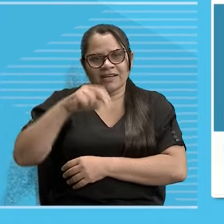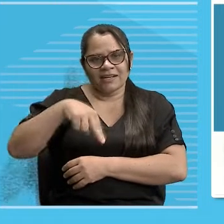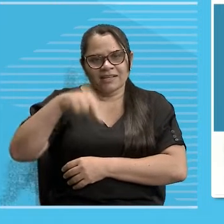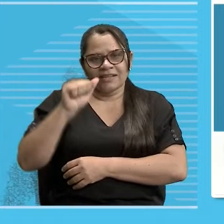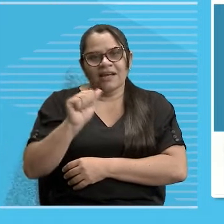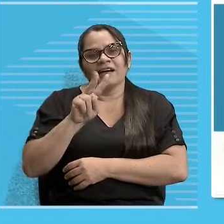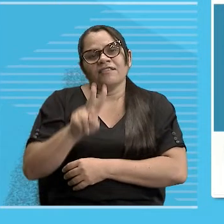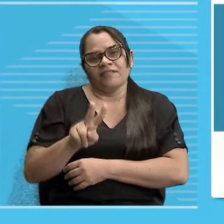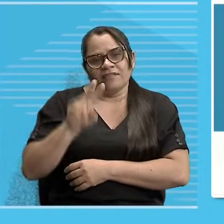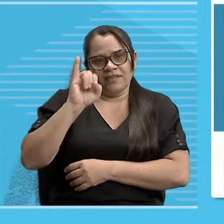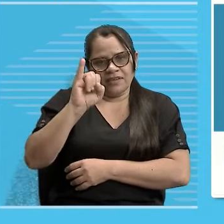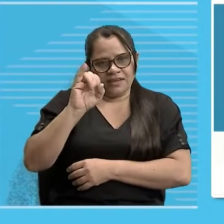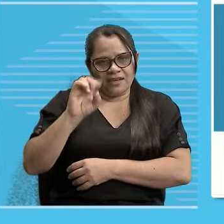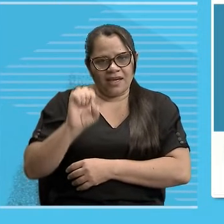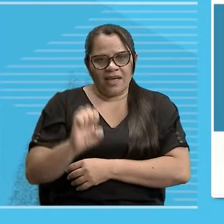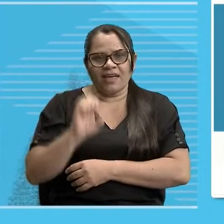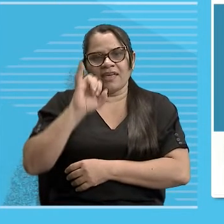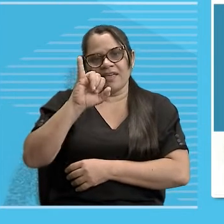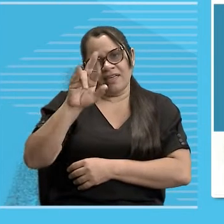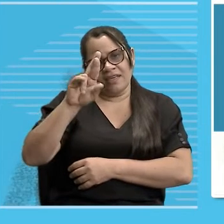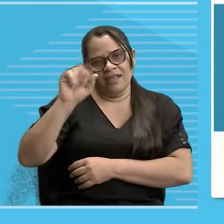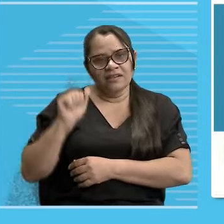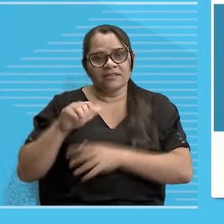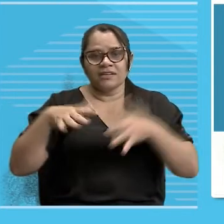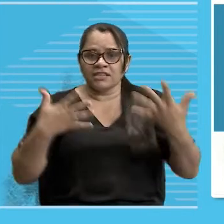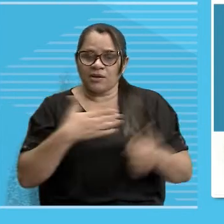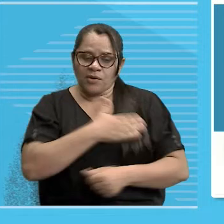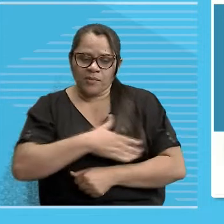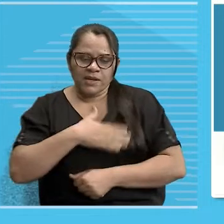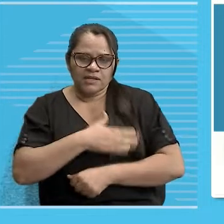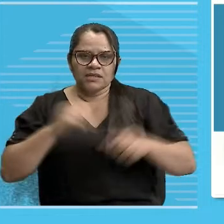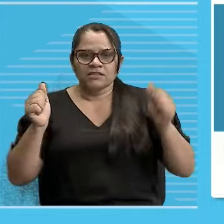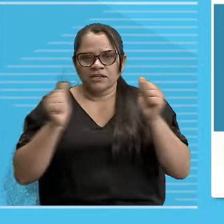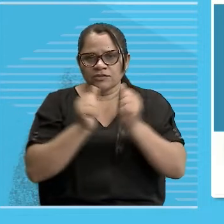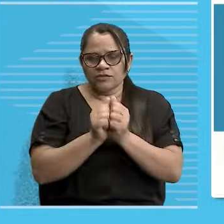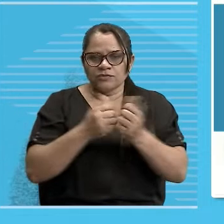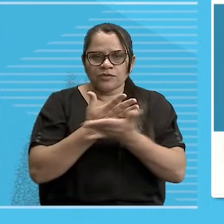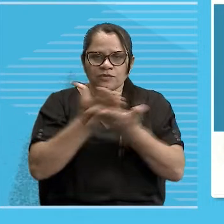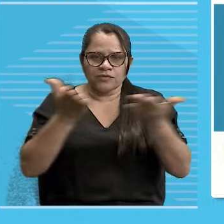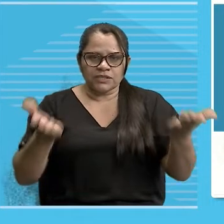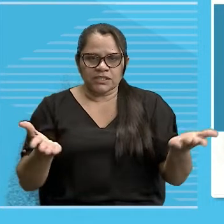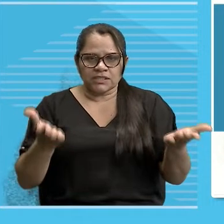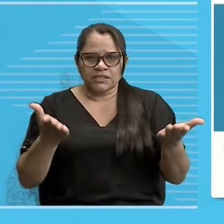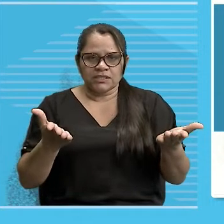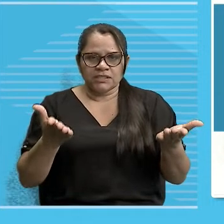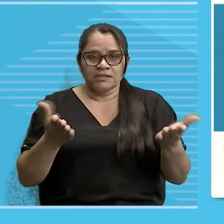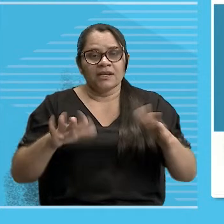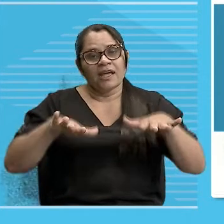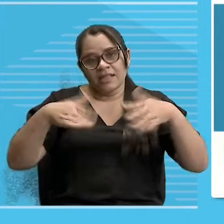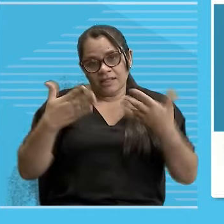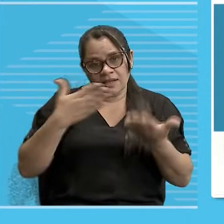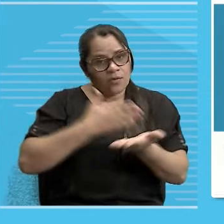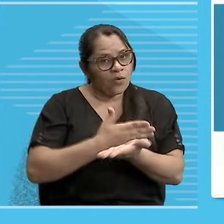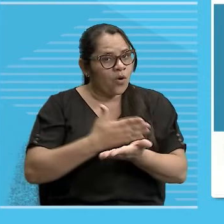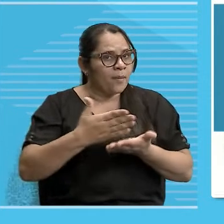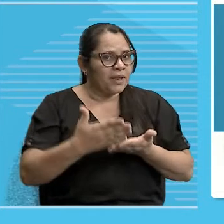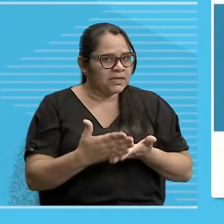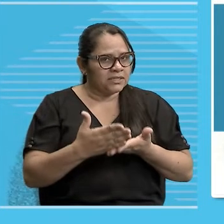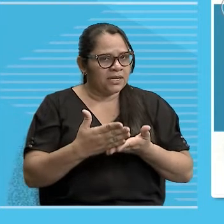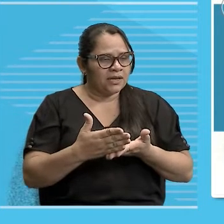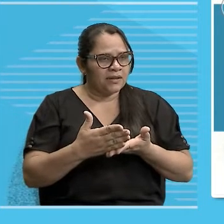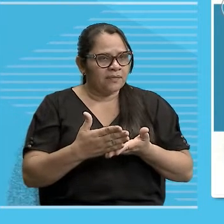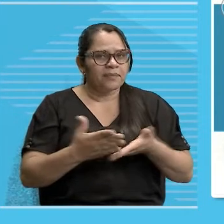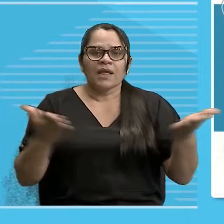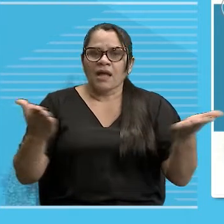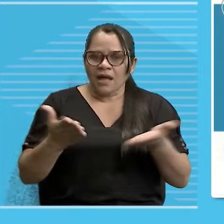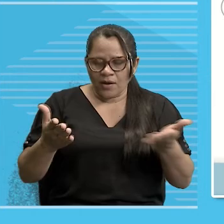nossa aula, um grande prazer estar aqui com todos vocês. E vamos para o nosso encontro de hoje,